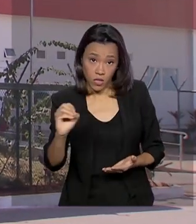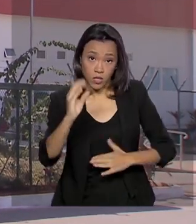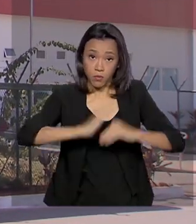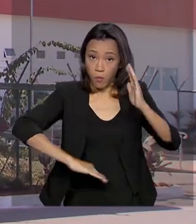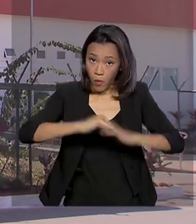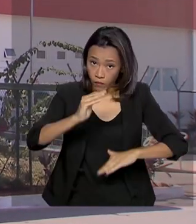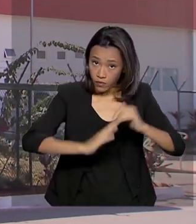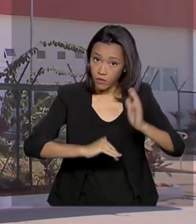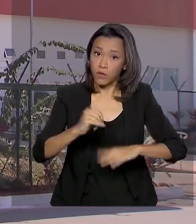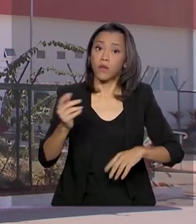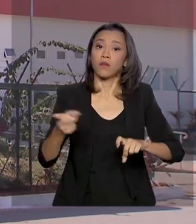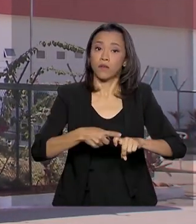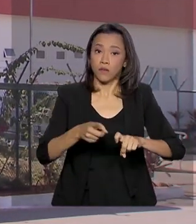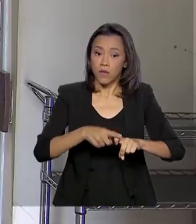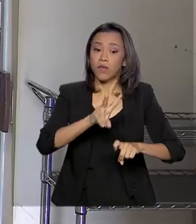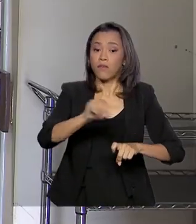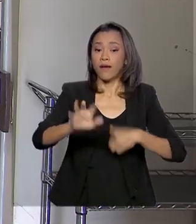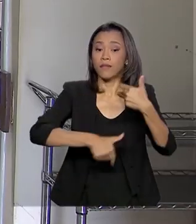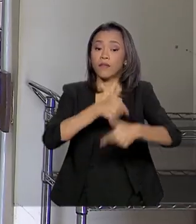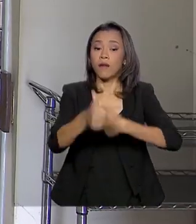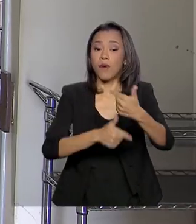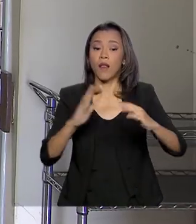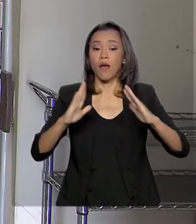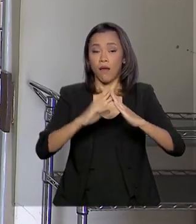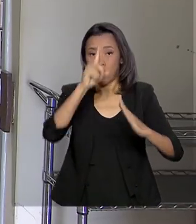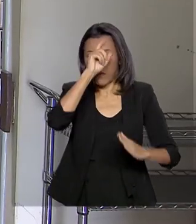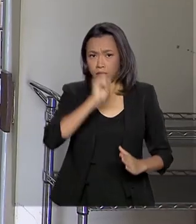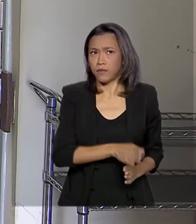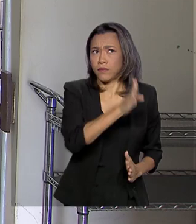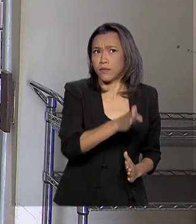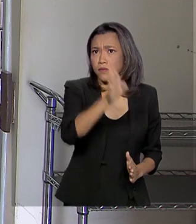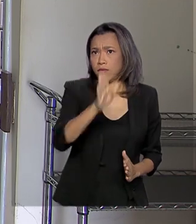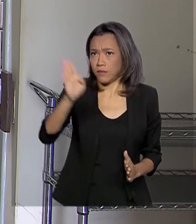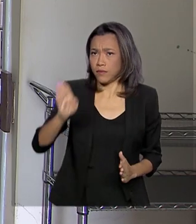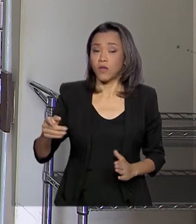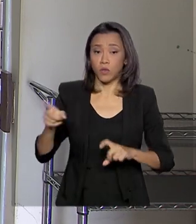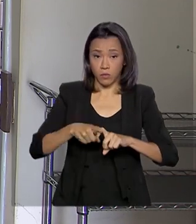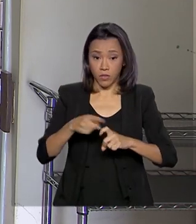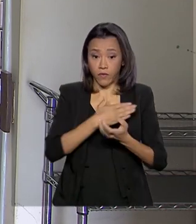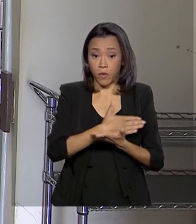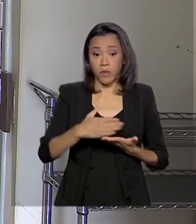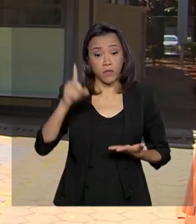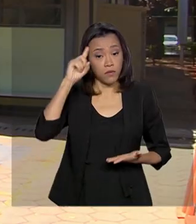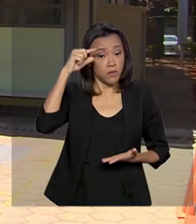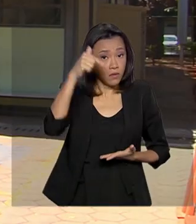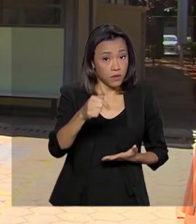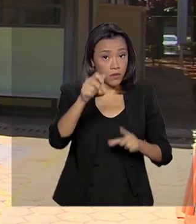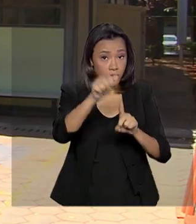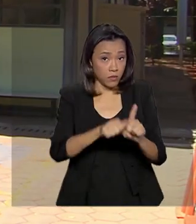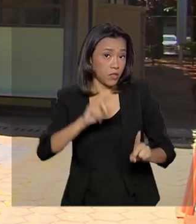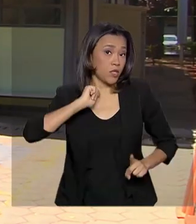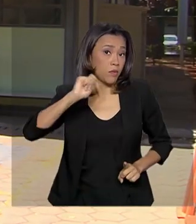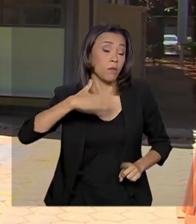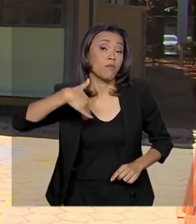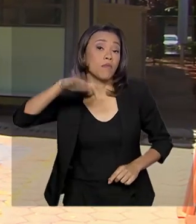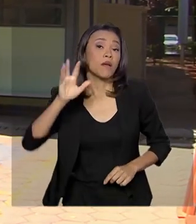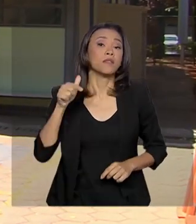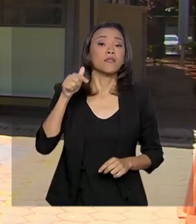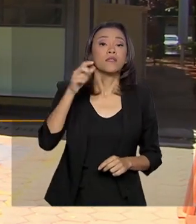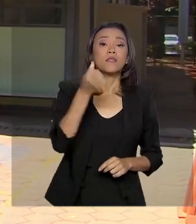que vão atuar nos postos de saúde os médicos já devem começar a atender no dia sete de abril mais de